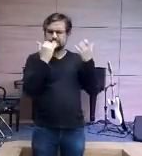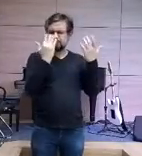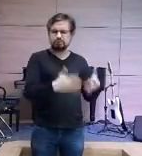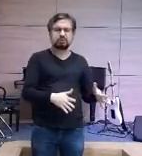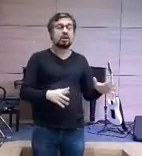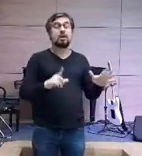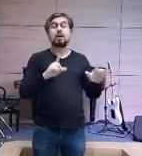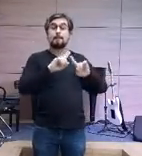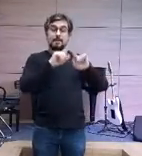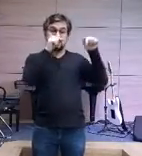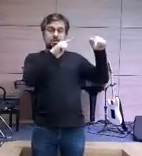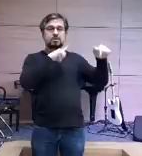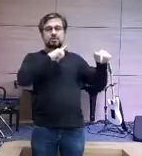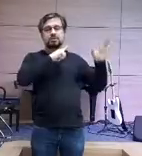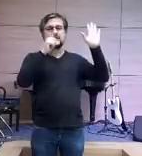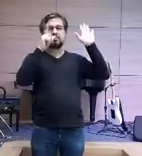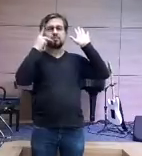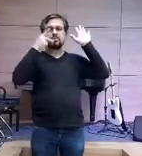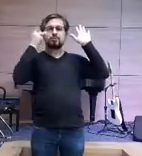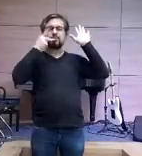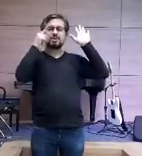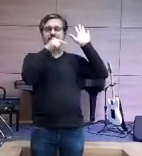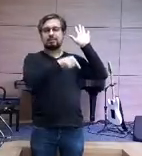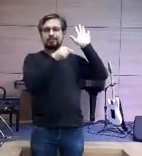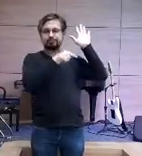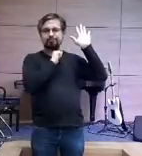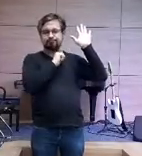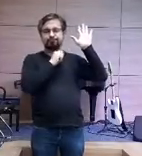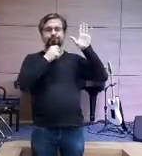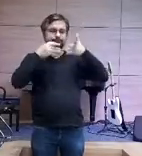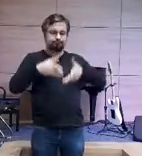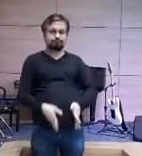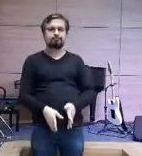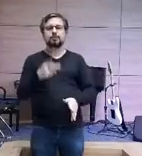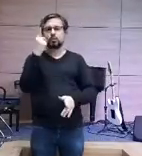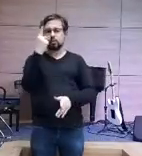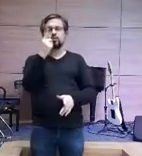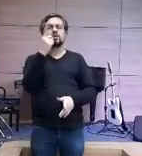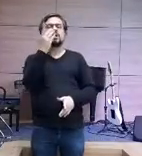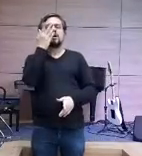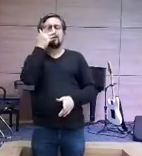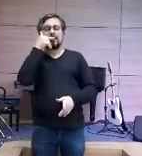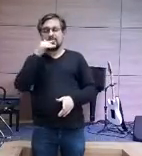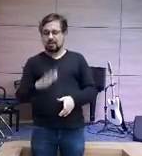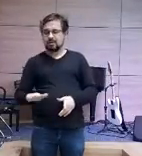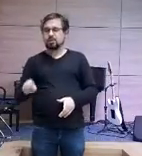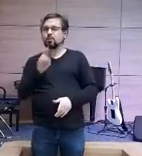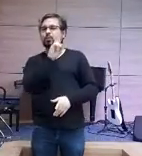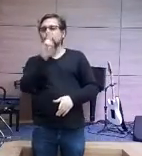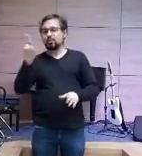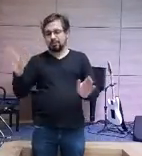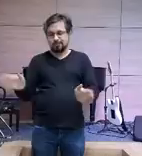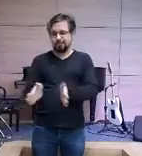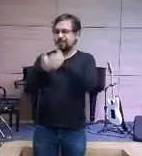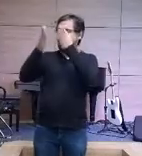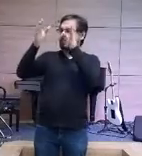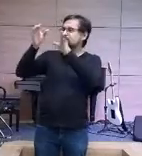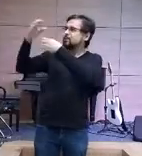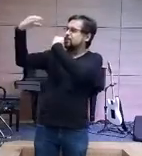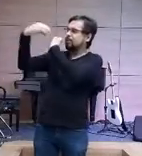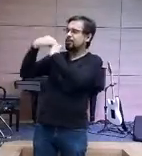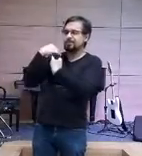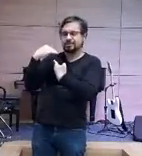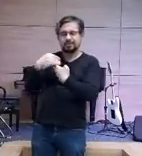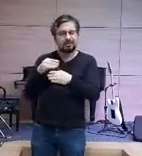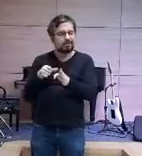havia uma promessa que nasceriam uma criança que o seu nome será maravilhoso conselheiro pai da eternidade